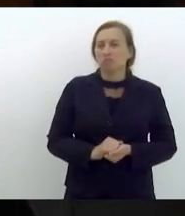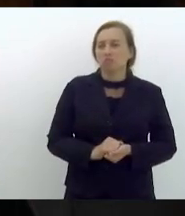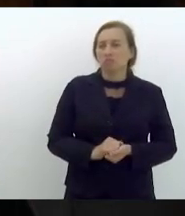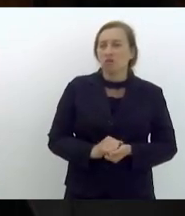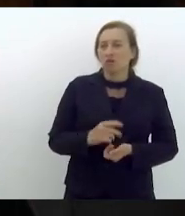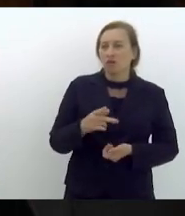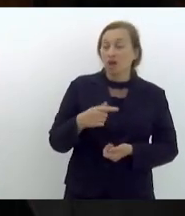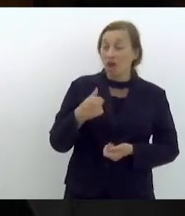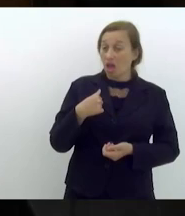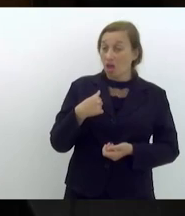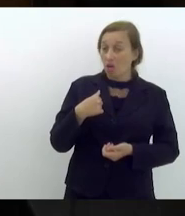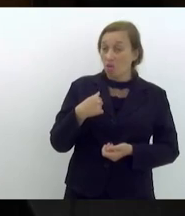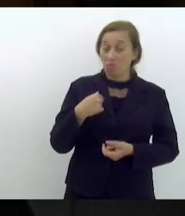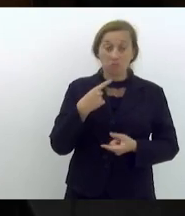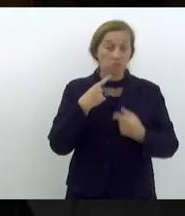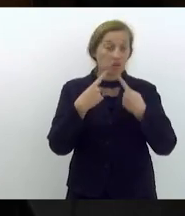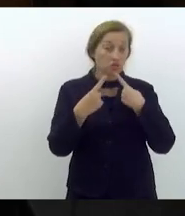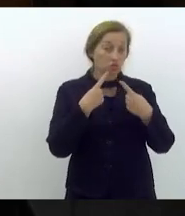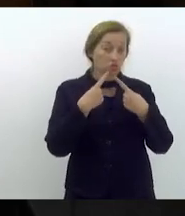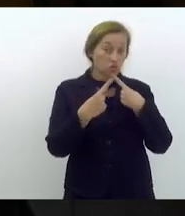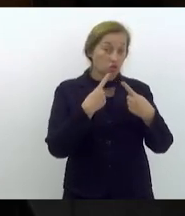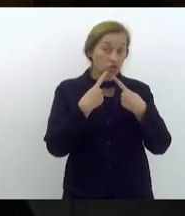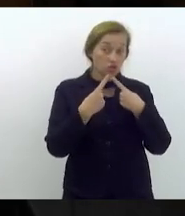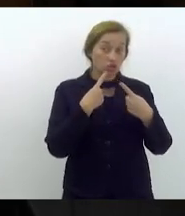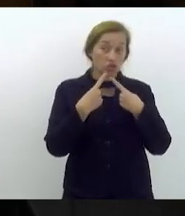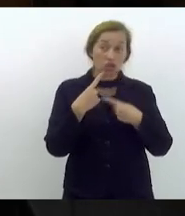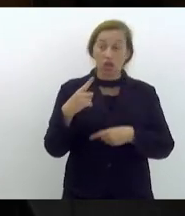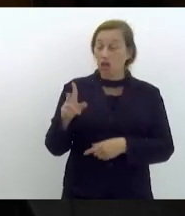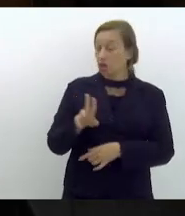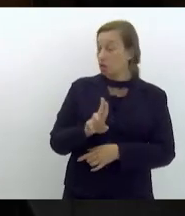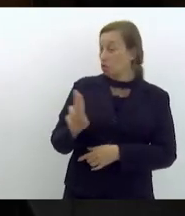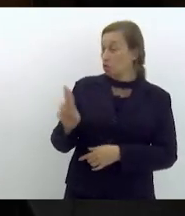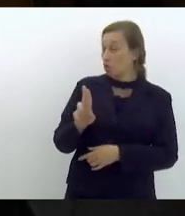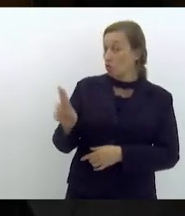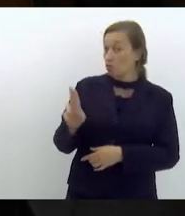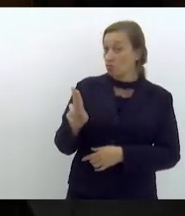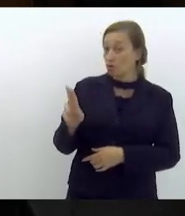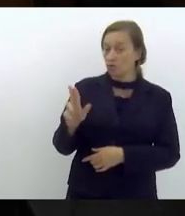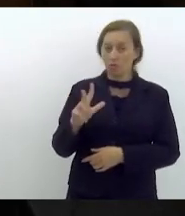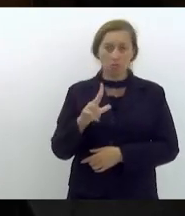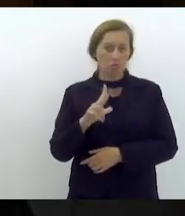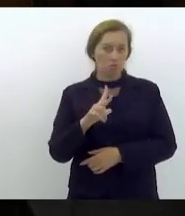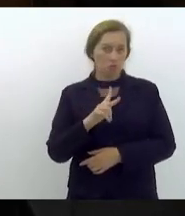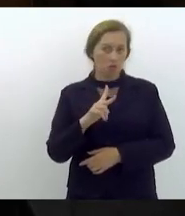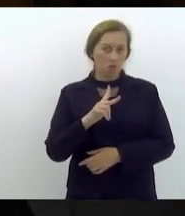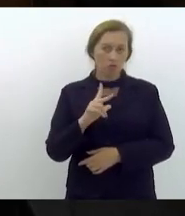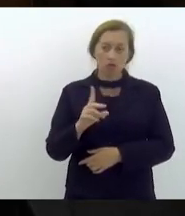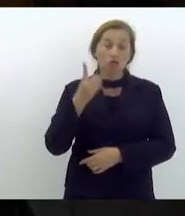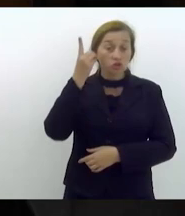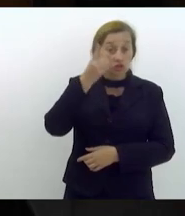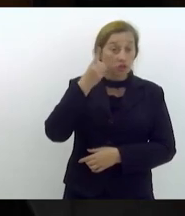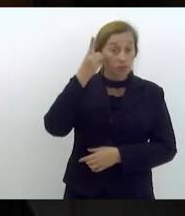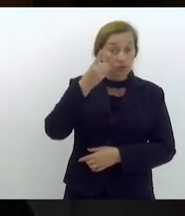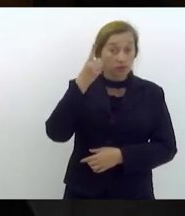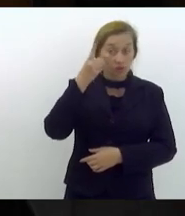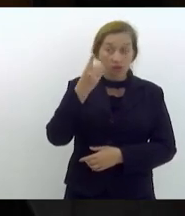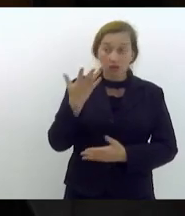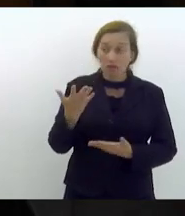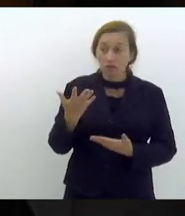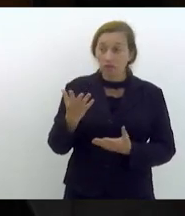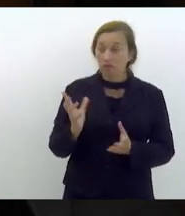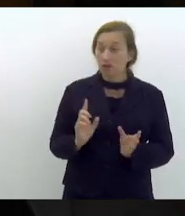aqui para discutir em nome próprio e os deputados da bancada